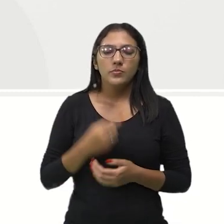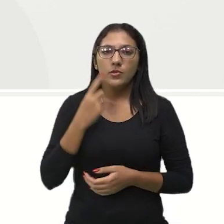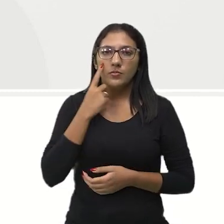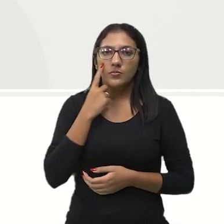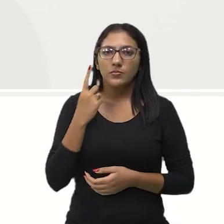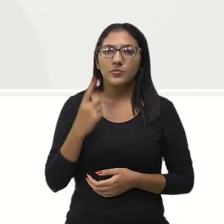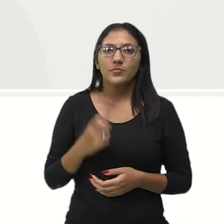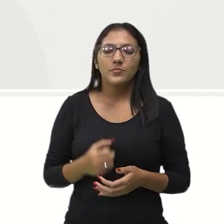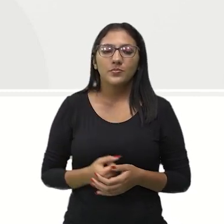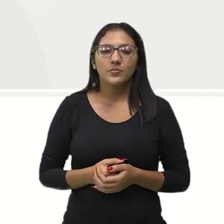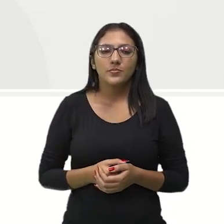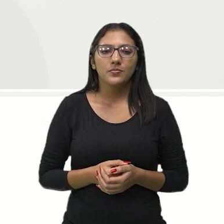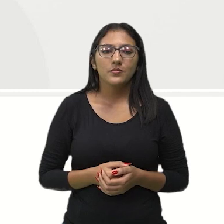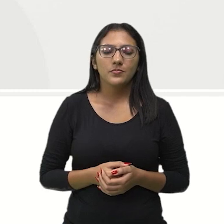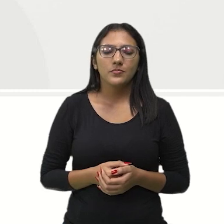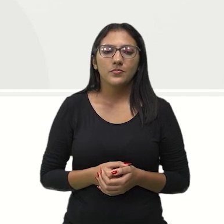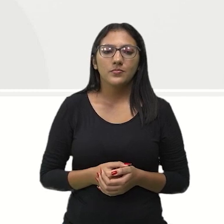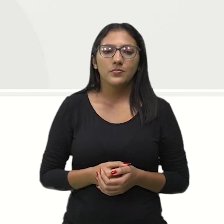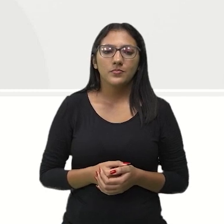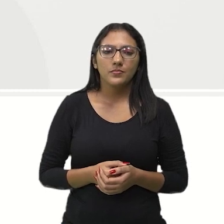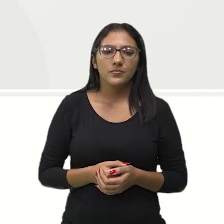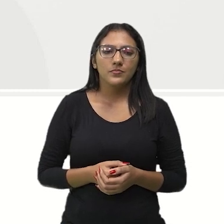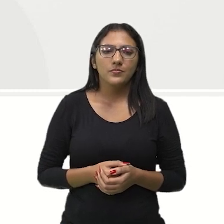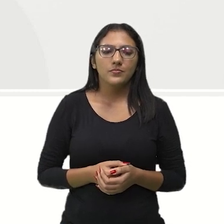E aí, fazendo essa divisão